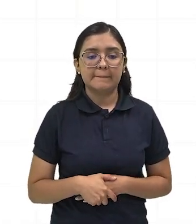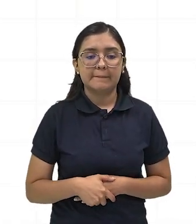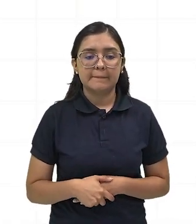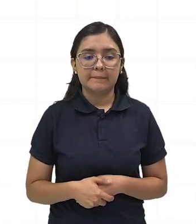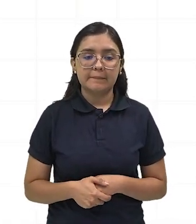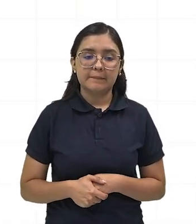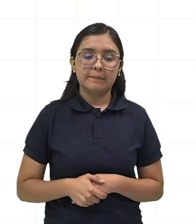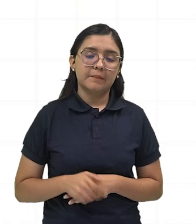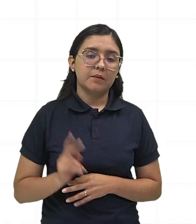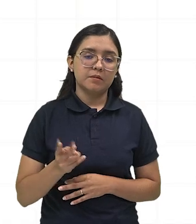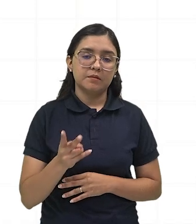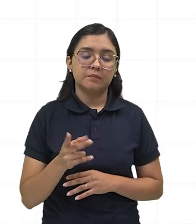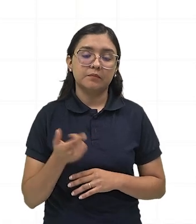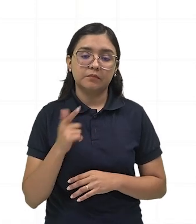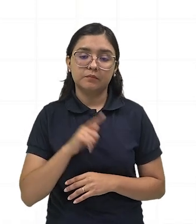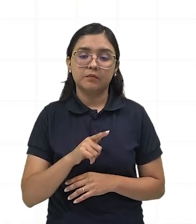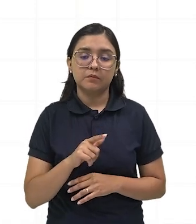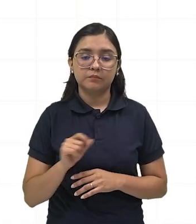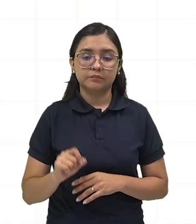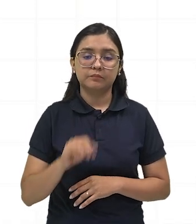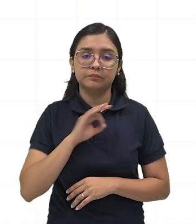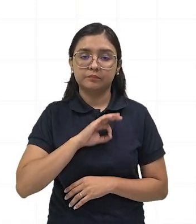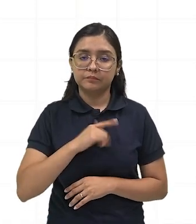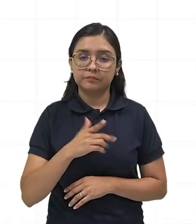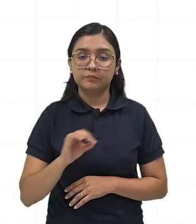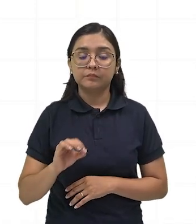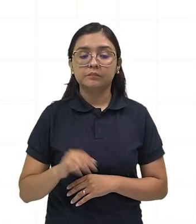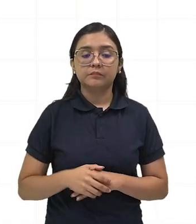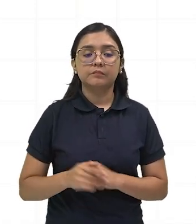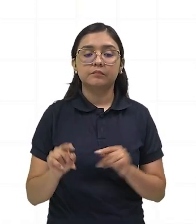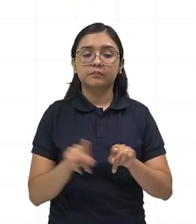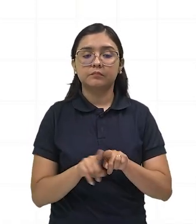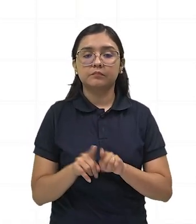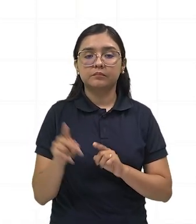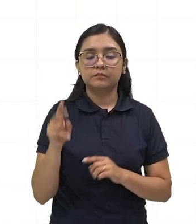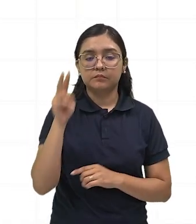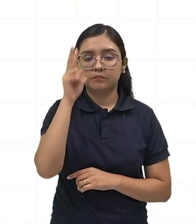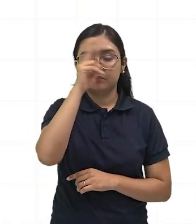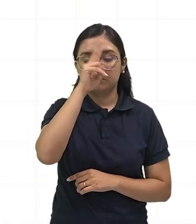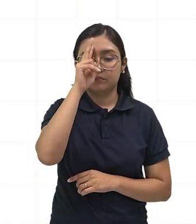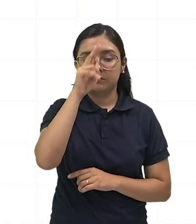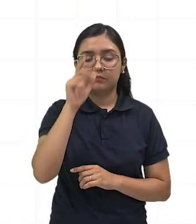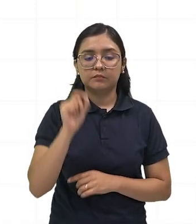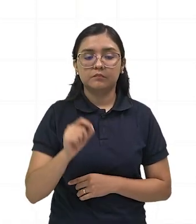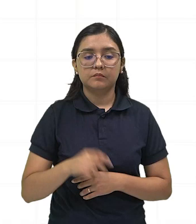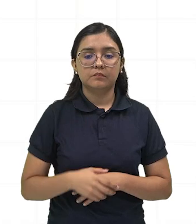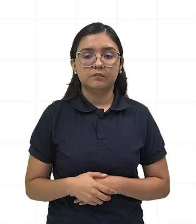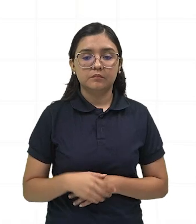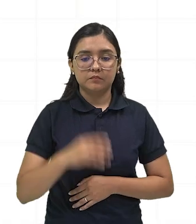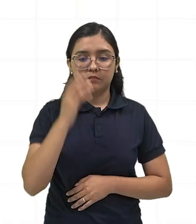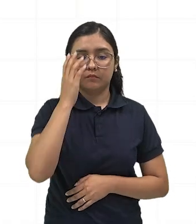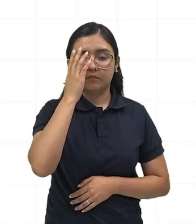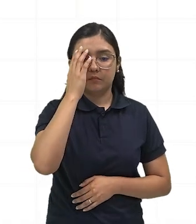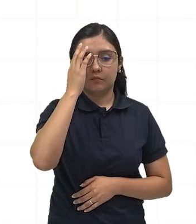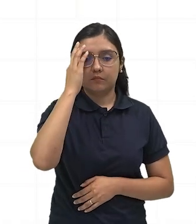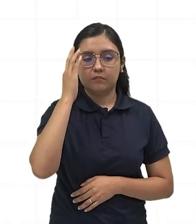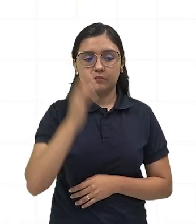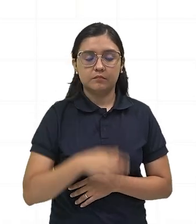constante. Através disso, nós vamos lembrar, né, de